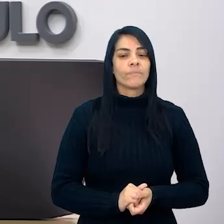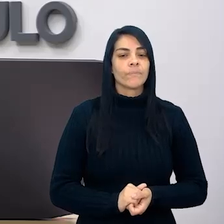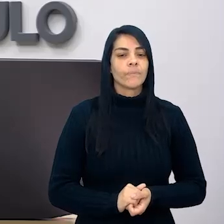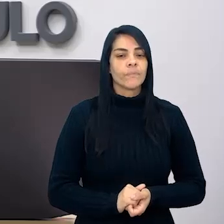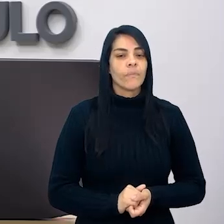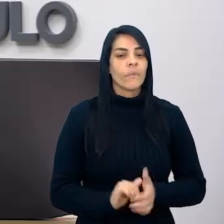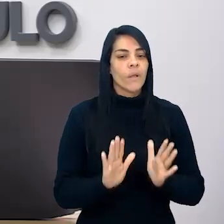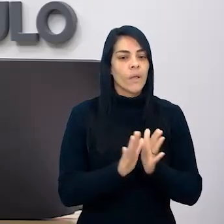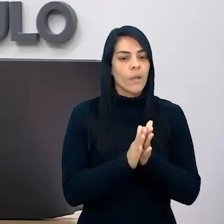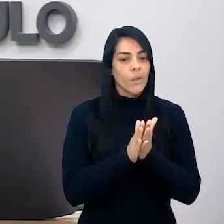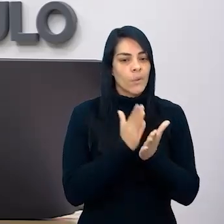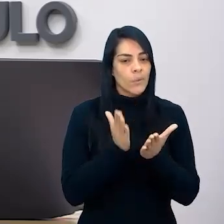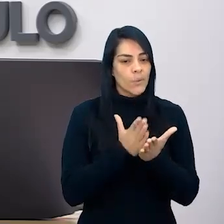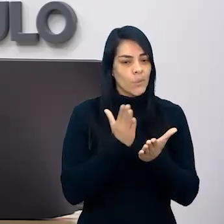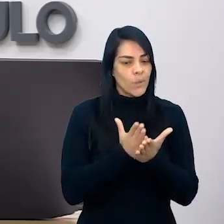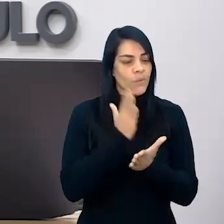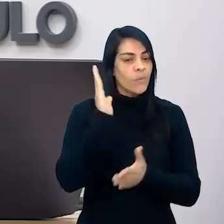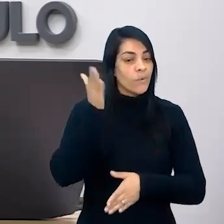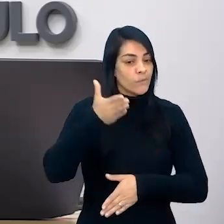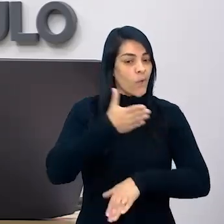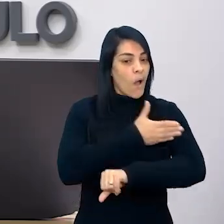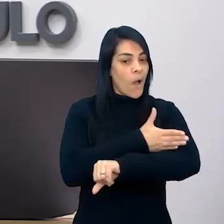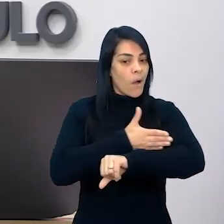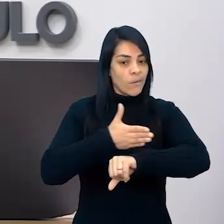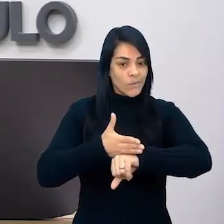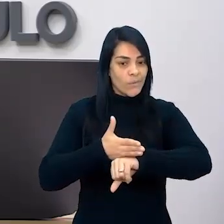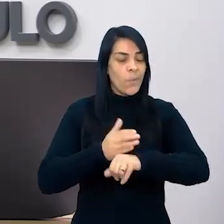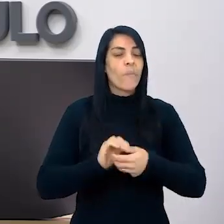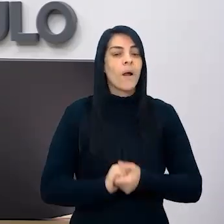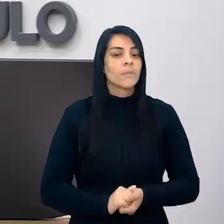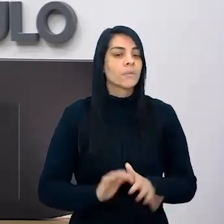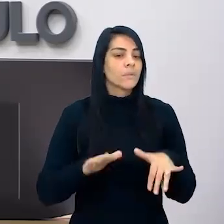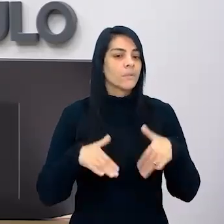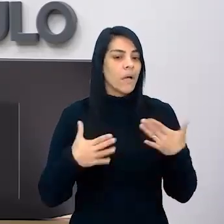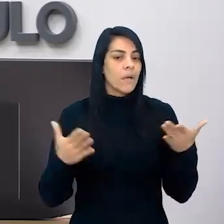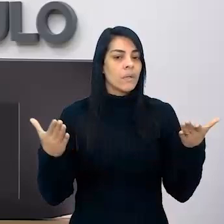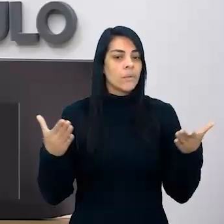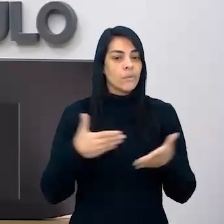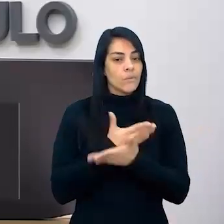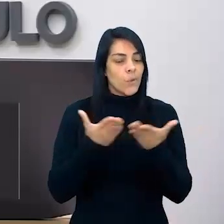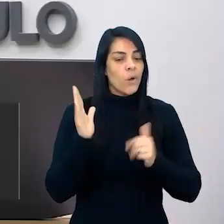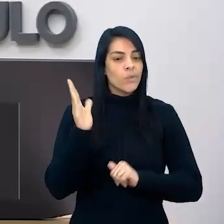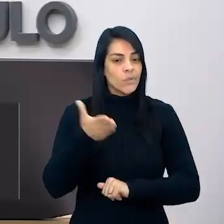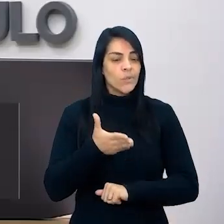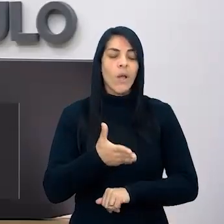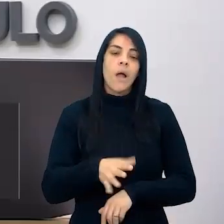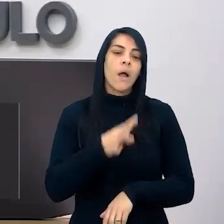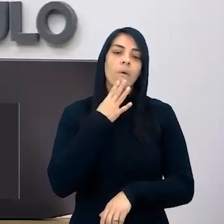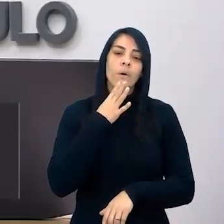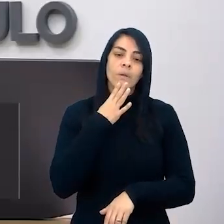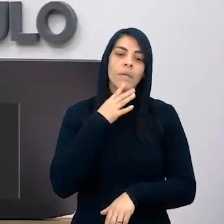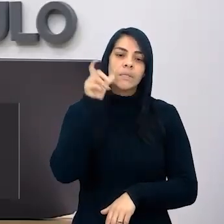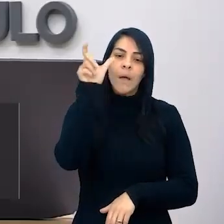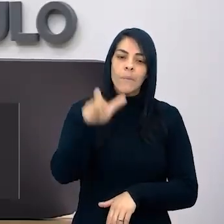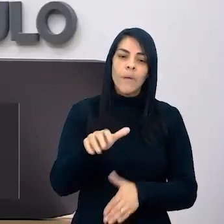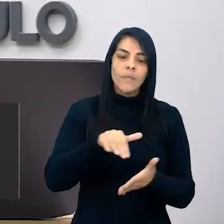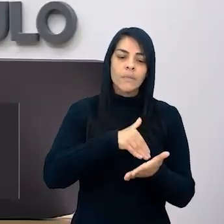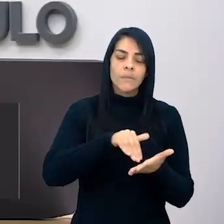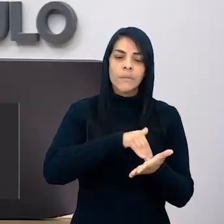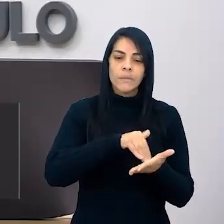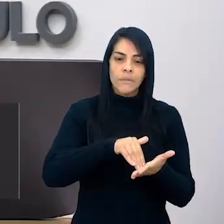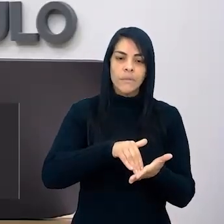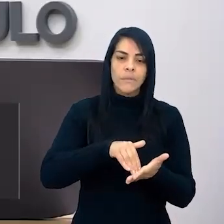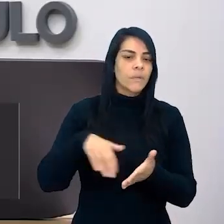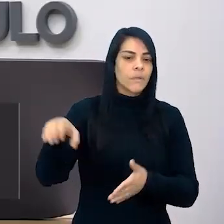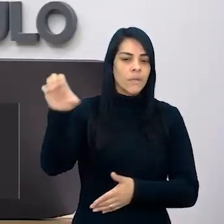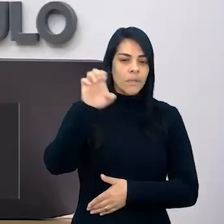daquele livro, né, que a gente já está Sobre acostumado 9, né? e, enfim, a gente já conhece para quem está na secretaria, quem está na rede